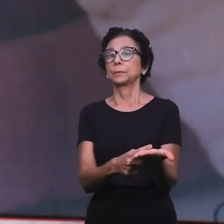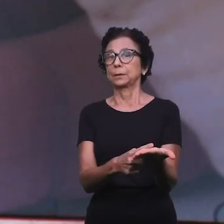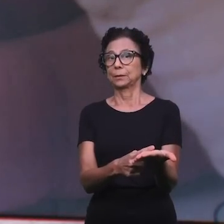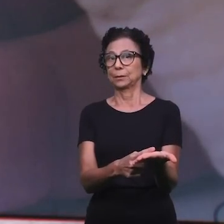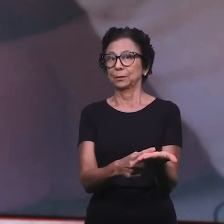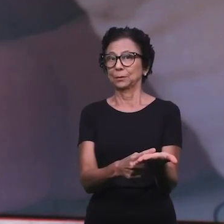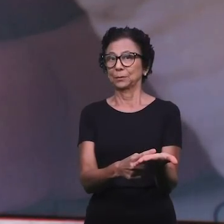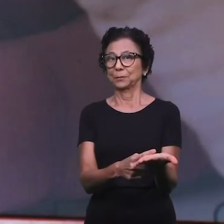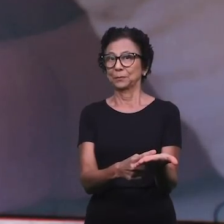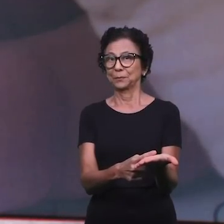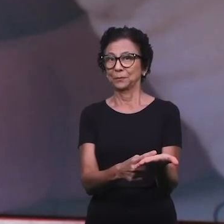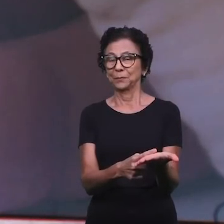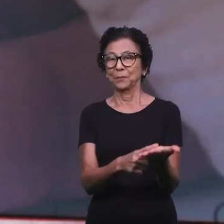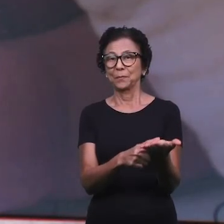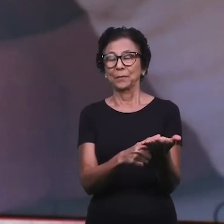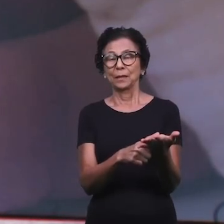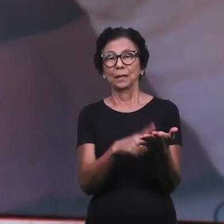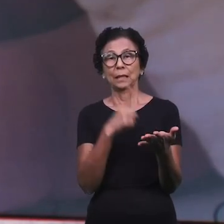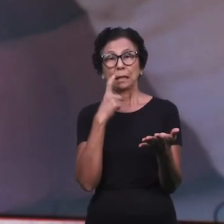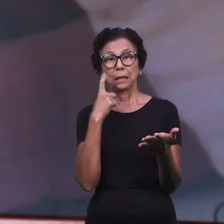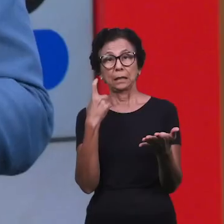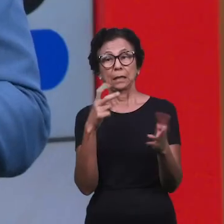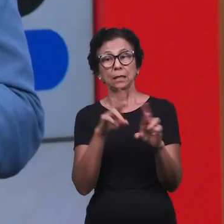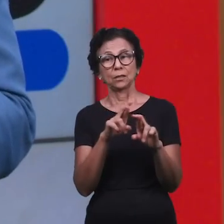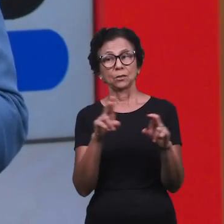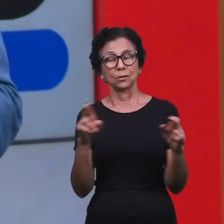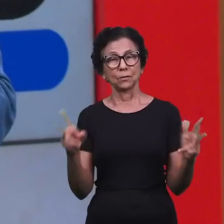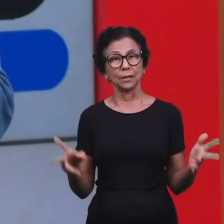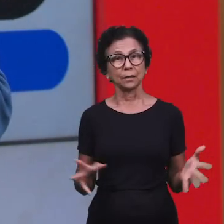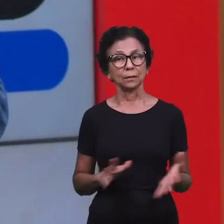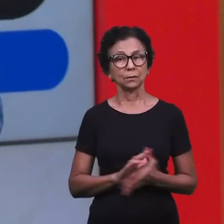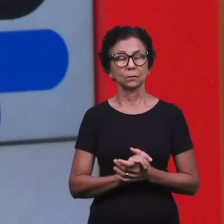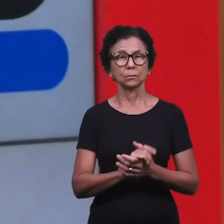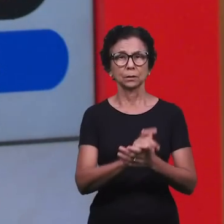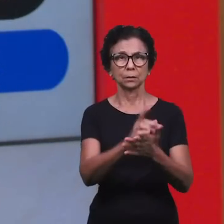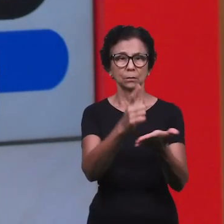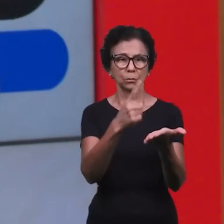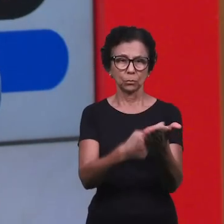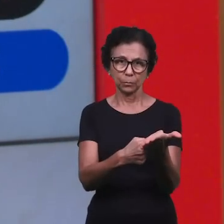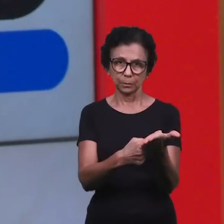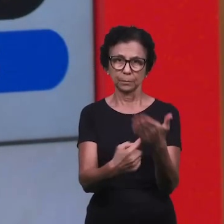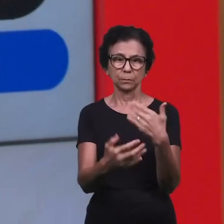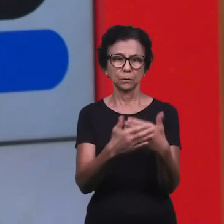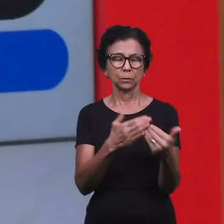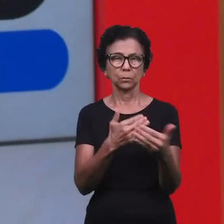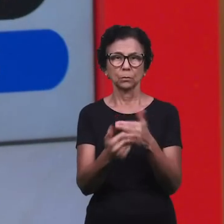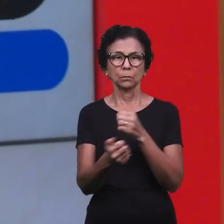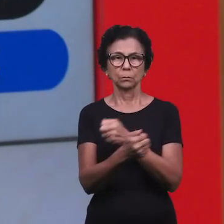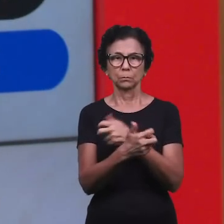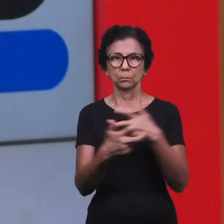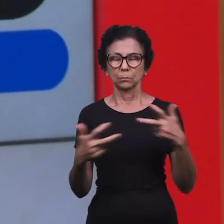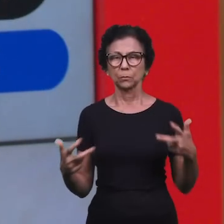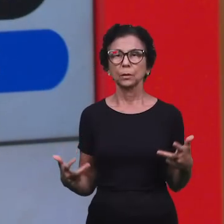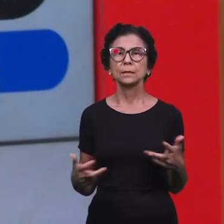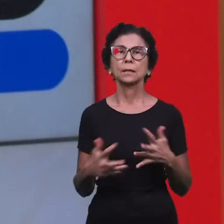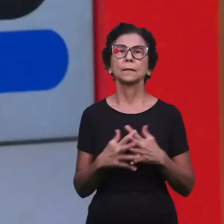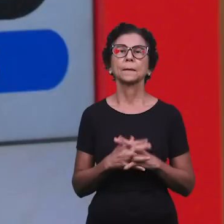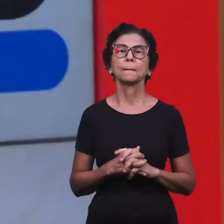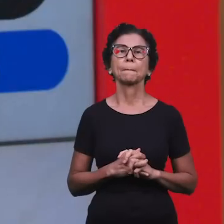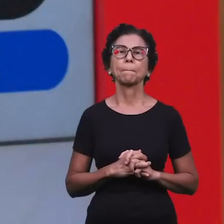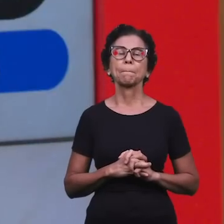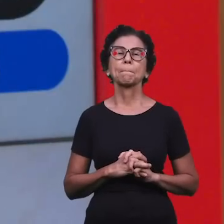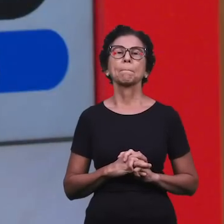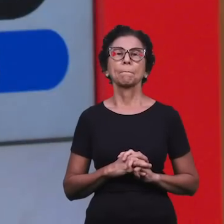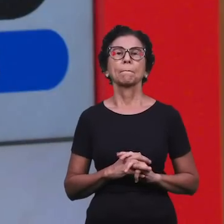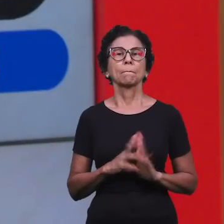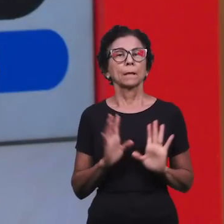é diferente de ser interessado, tá? Quando você tem comprometimento com qualquer coisa, né, aquilo ali se